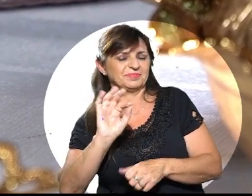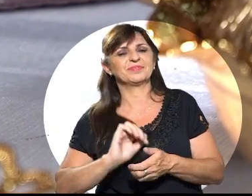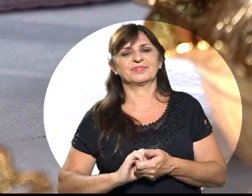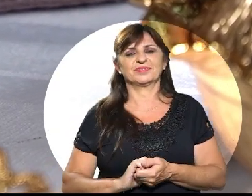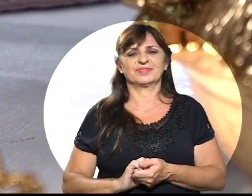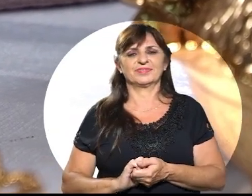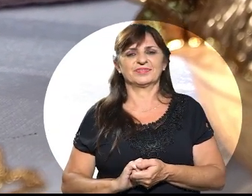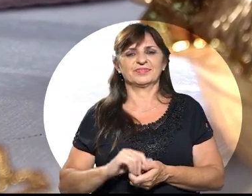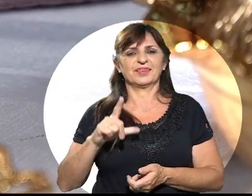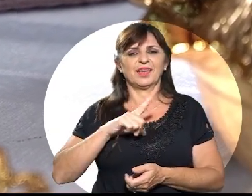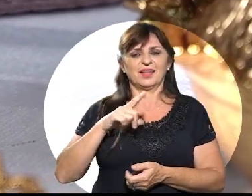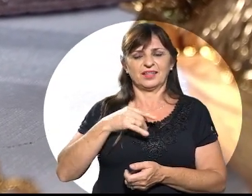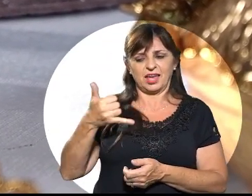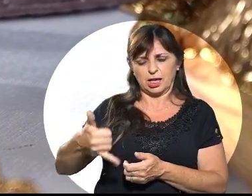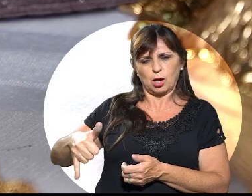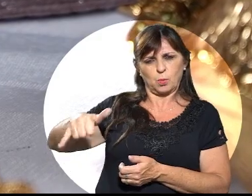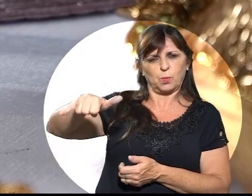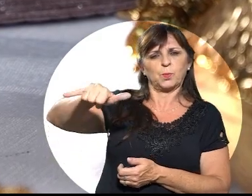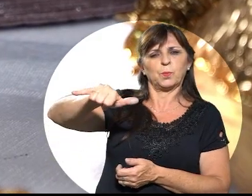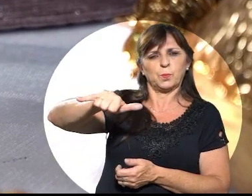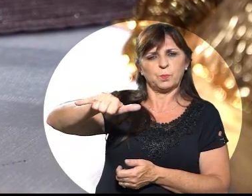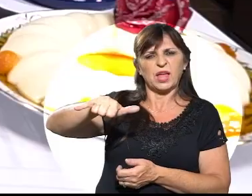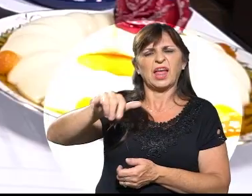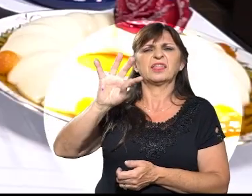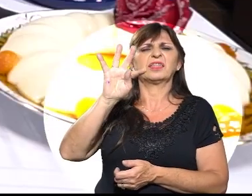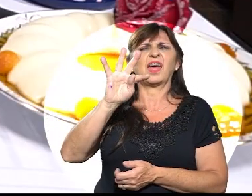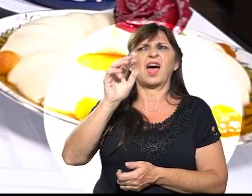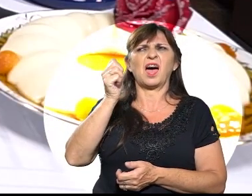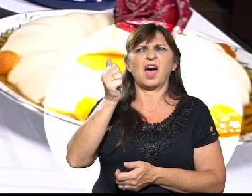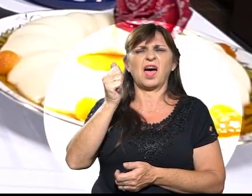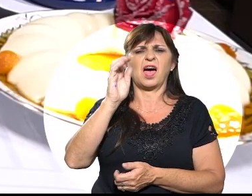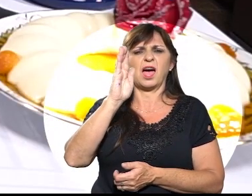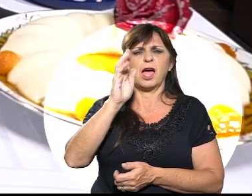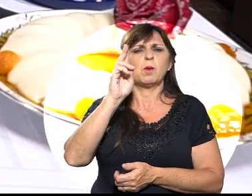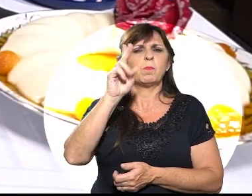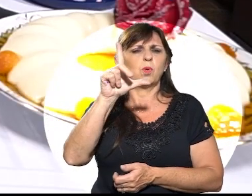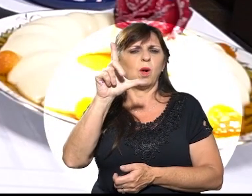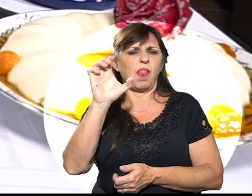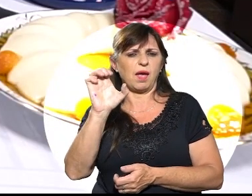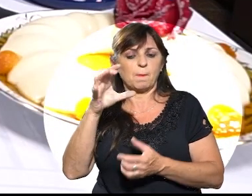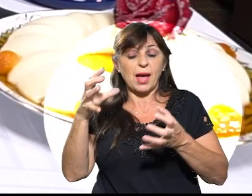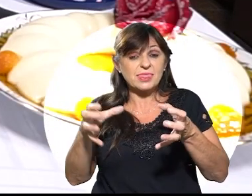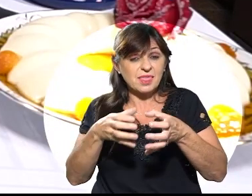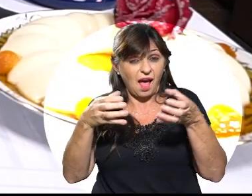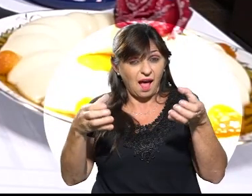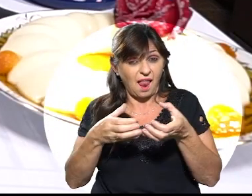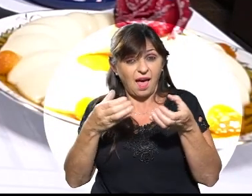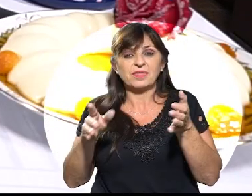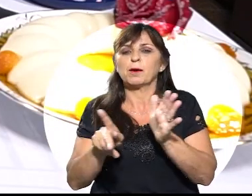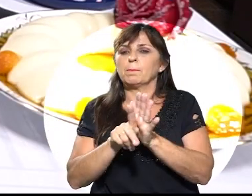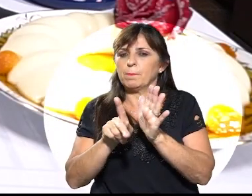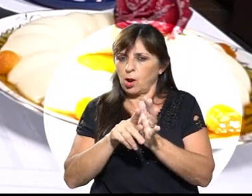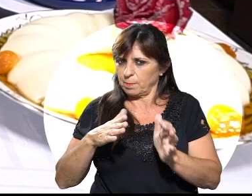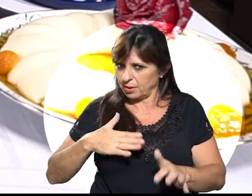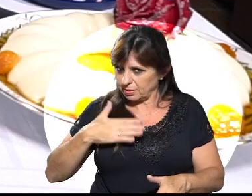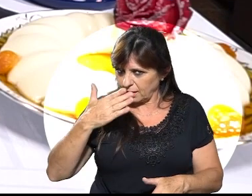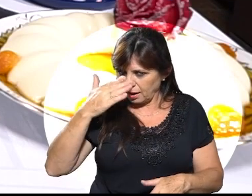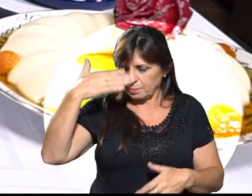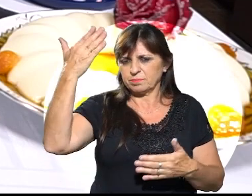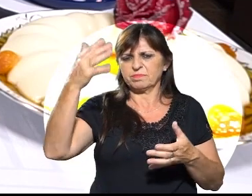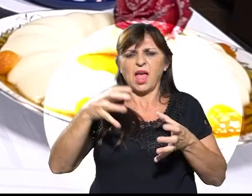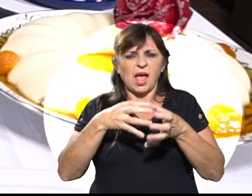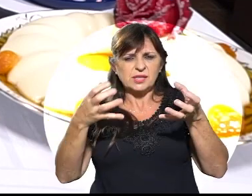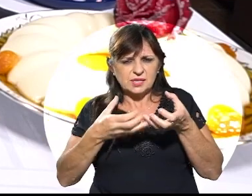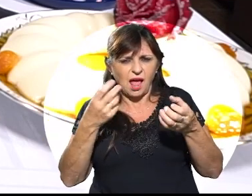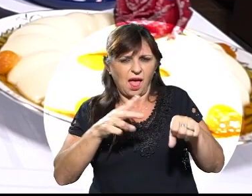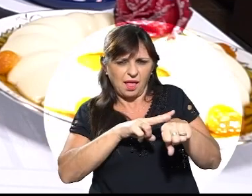tomate, burgol e muito limão. Bastante limão. E sal, né? E o triguinho? O burgol, que é o triguinho.